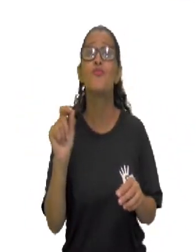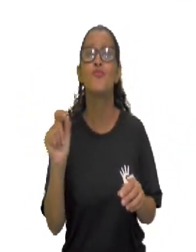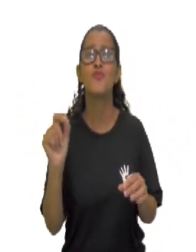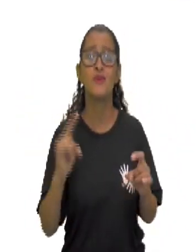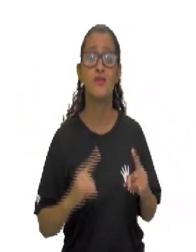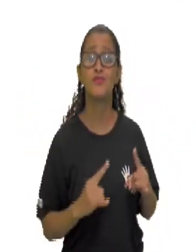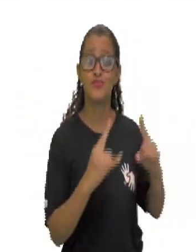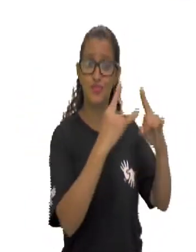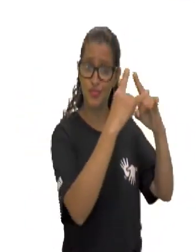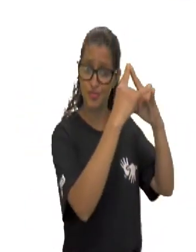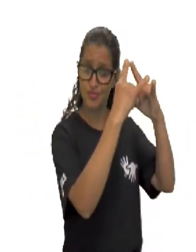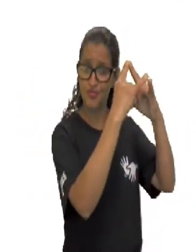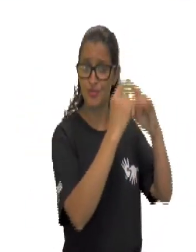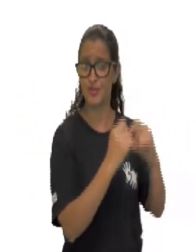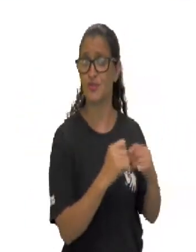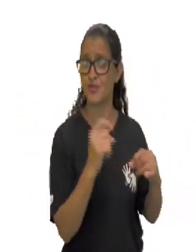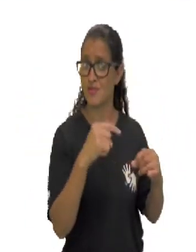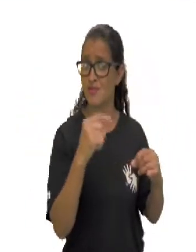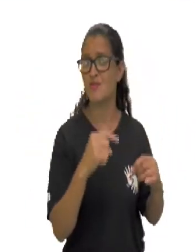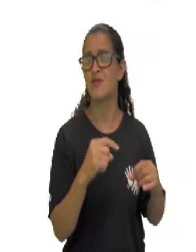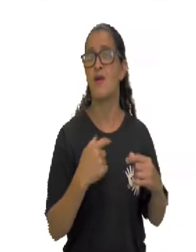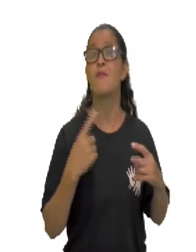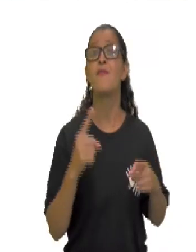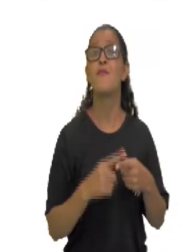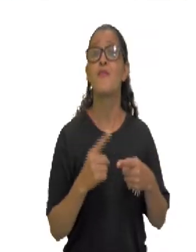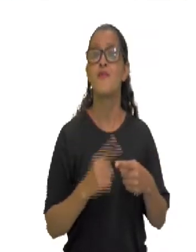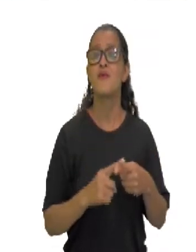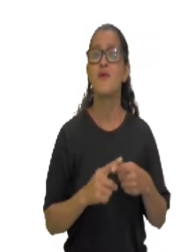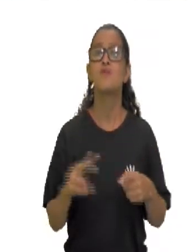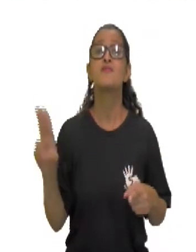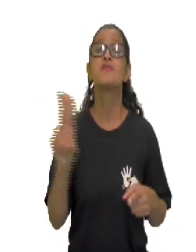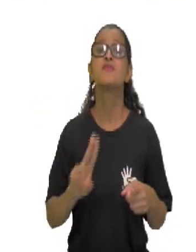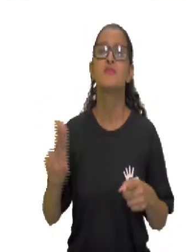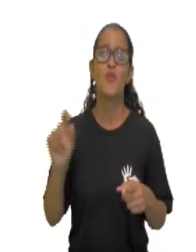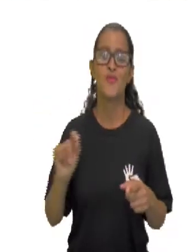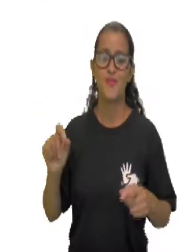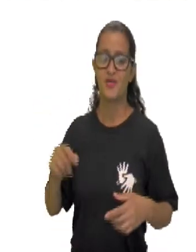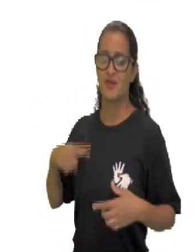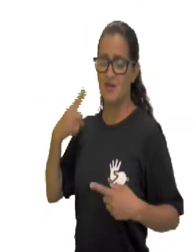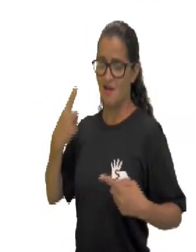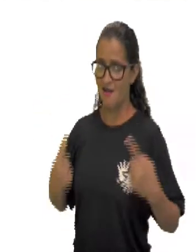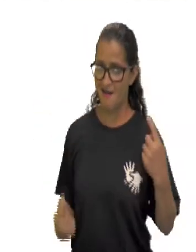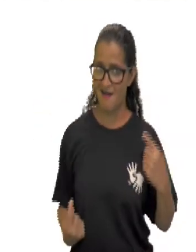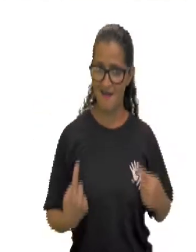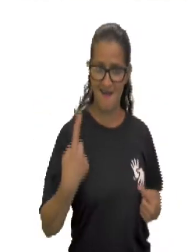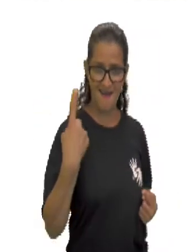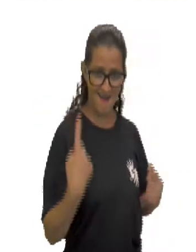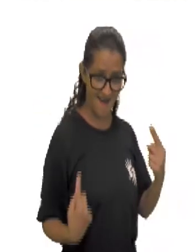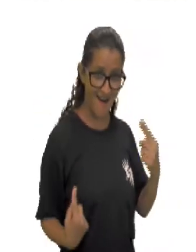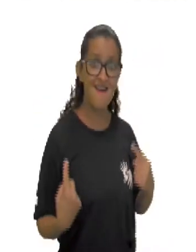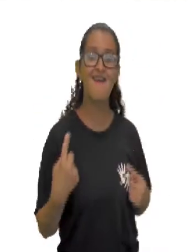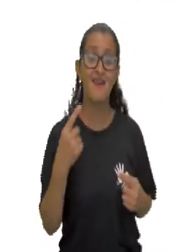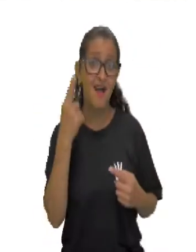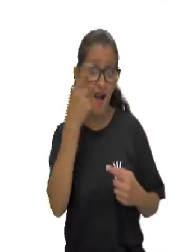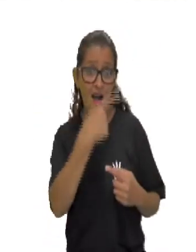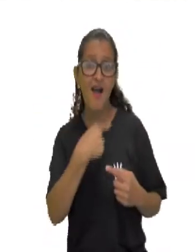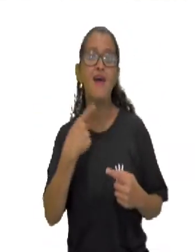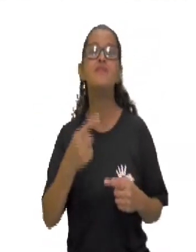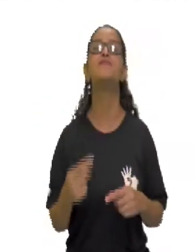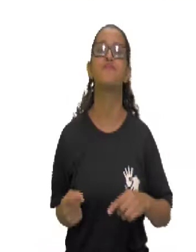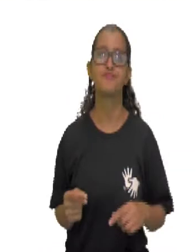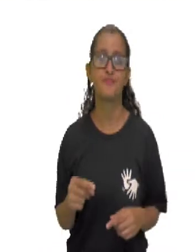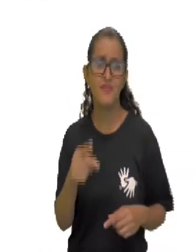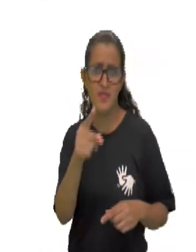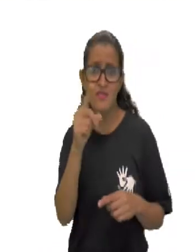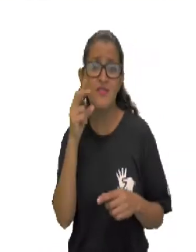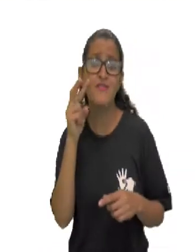muito a expressão corporal e a expressão facial. Aqui uma ideia que eu trouxe para vocês. O